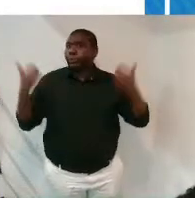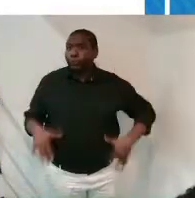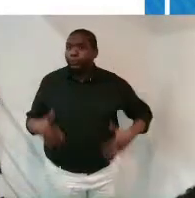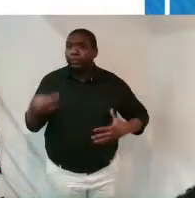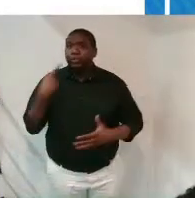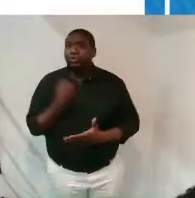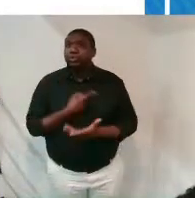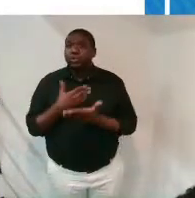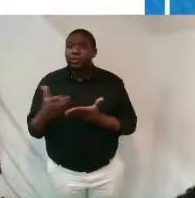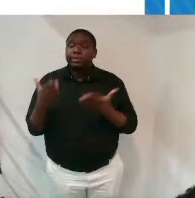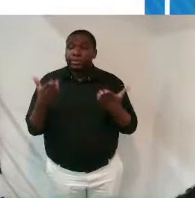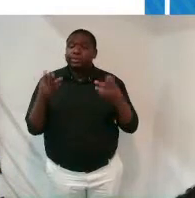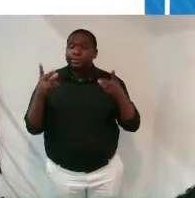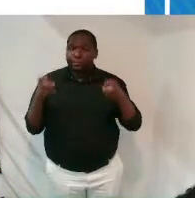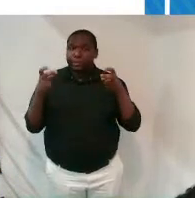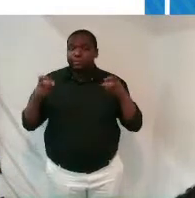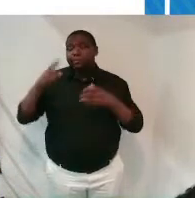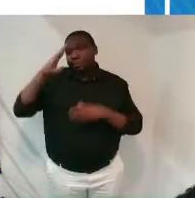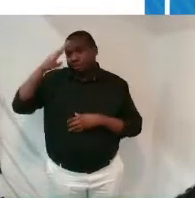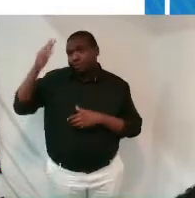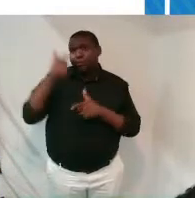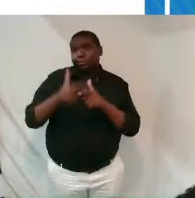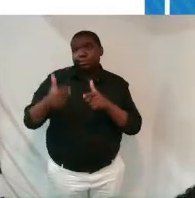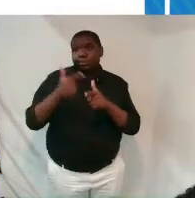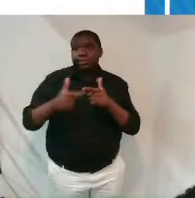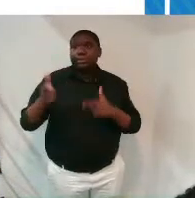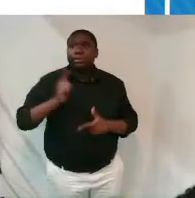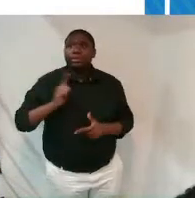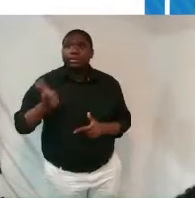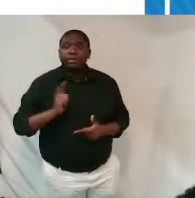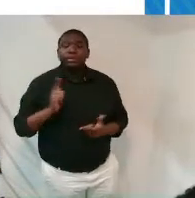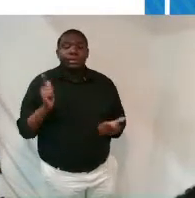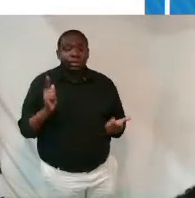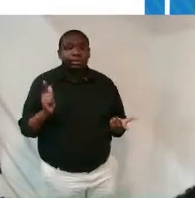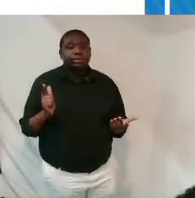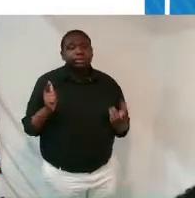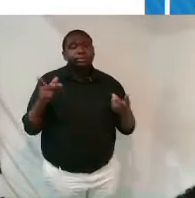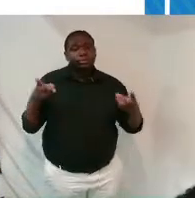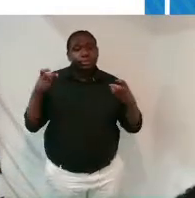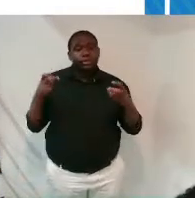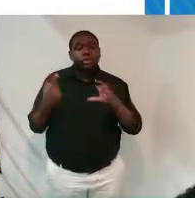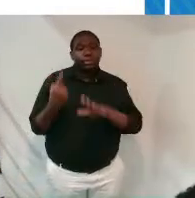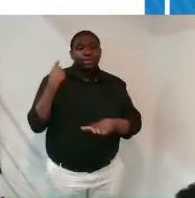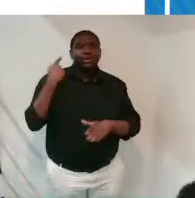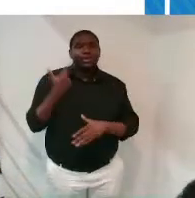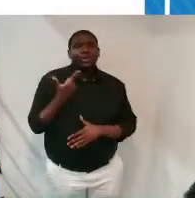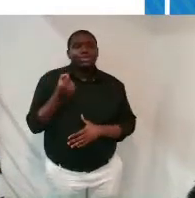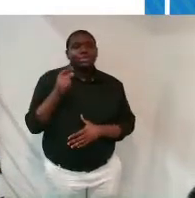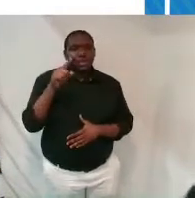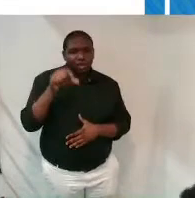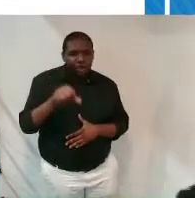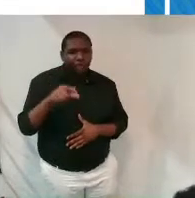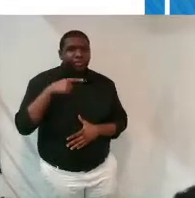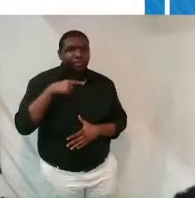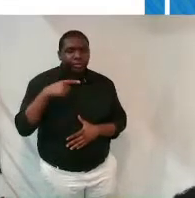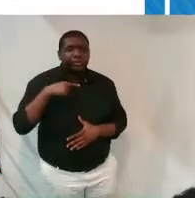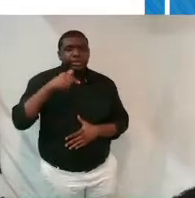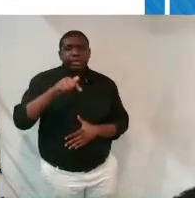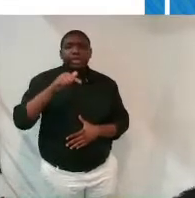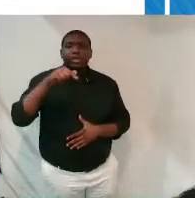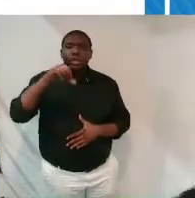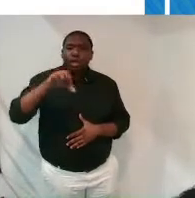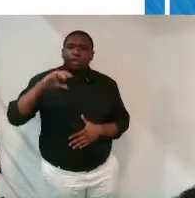raiz do problema. Né? Nós temos aí dados que mostram que em 2019 nós gerávamos 79 milhões